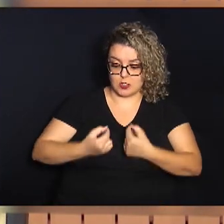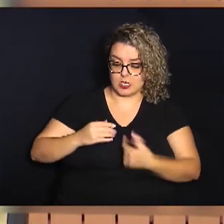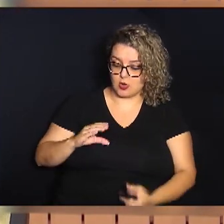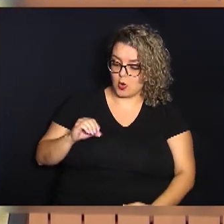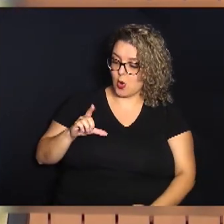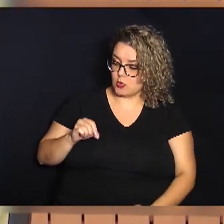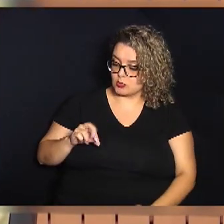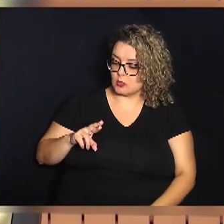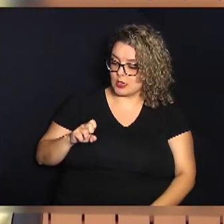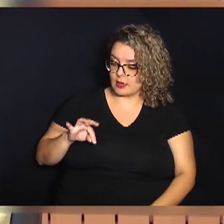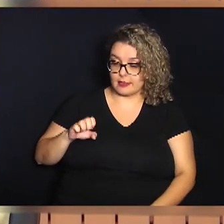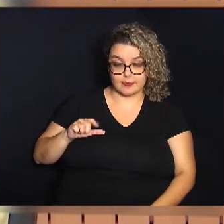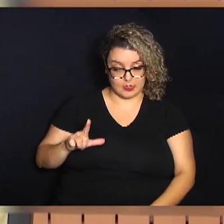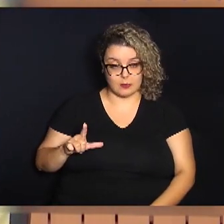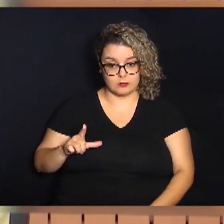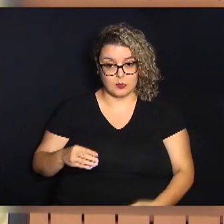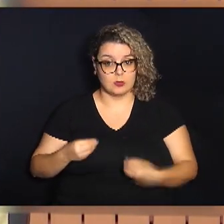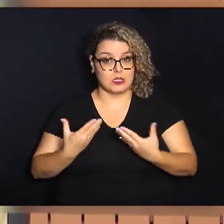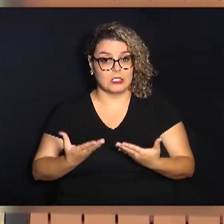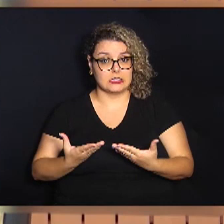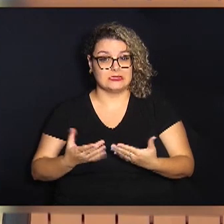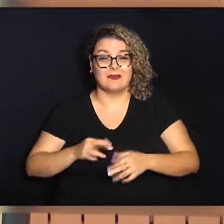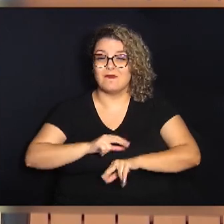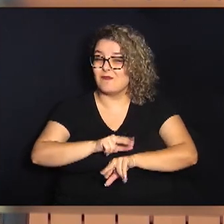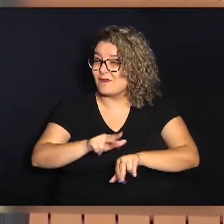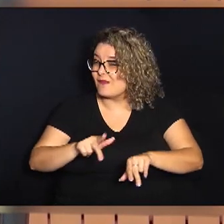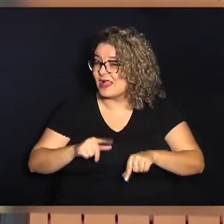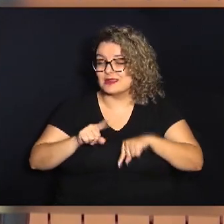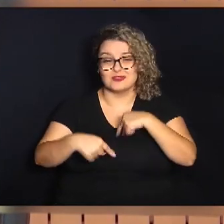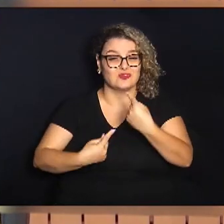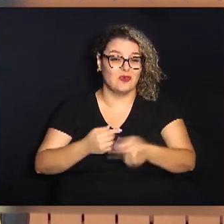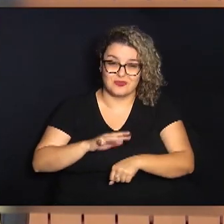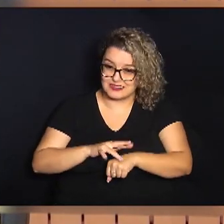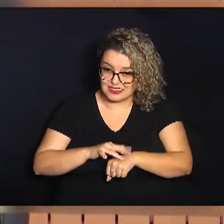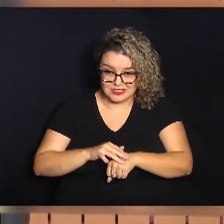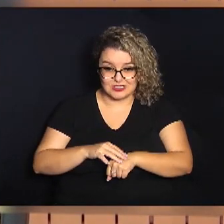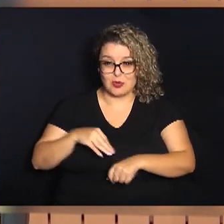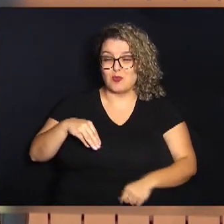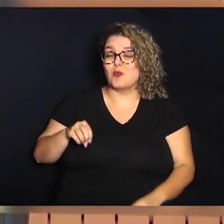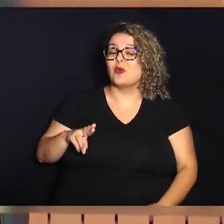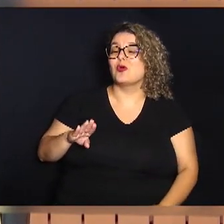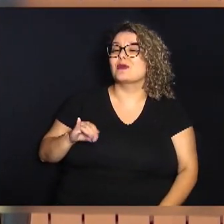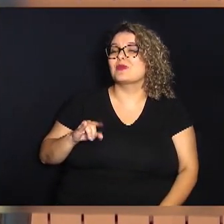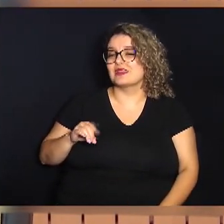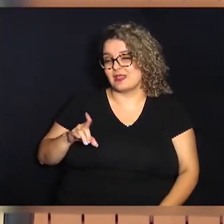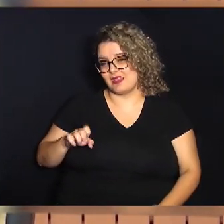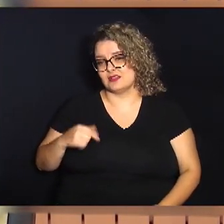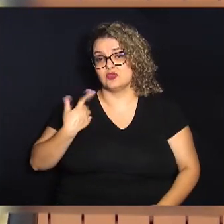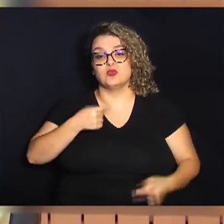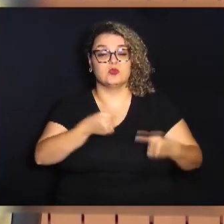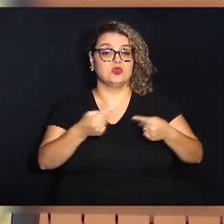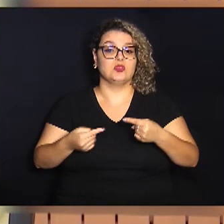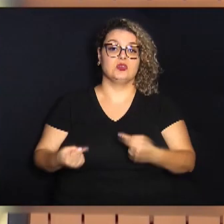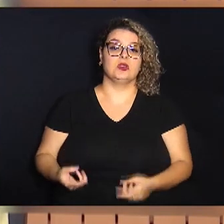doença que traz muita morbidade, não é? A gente está acostumado a discutir sobre câncer